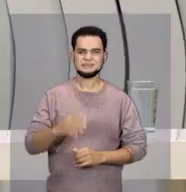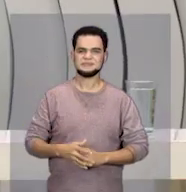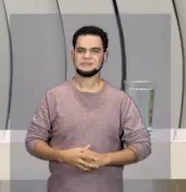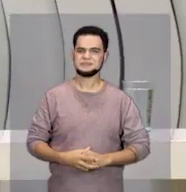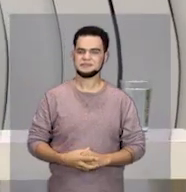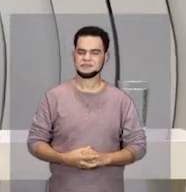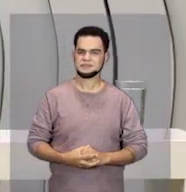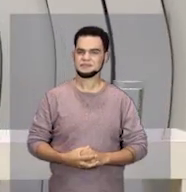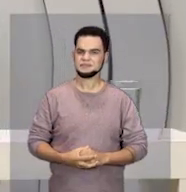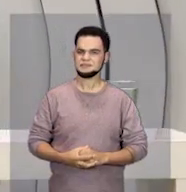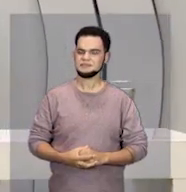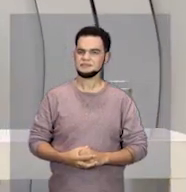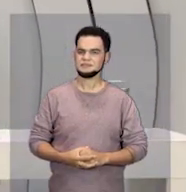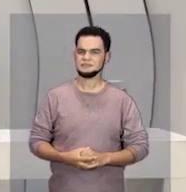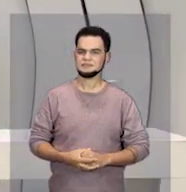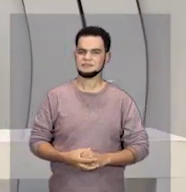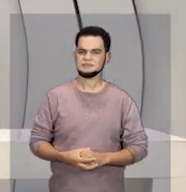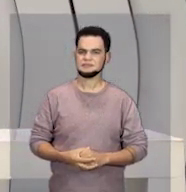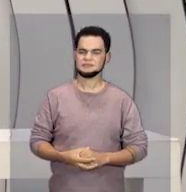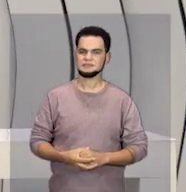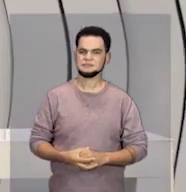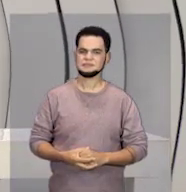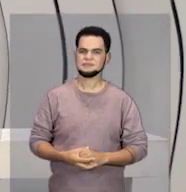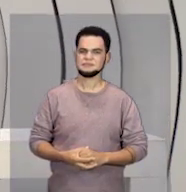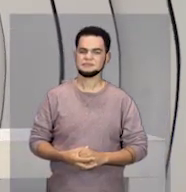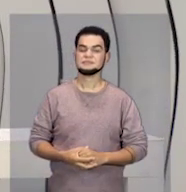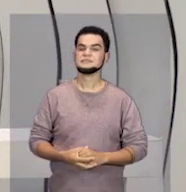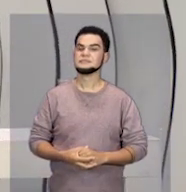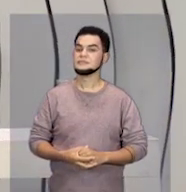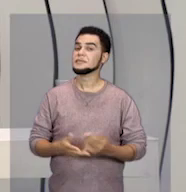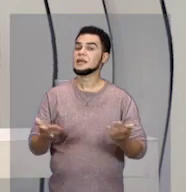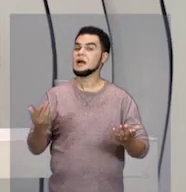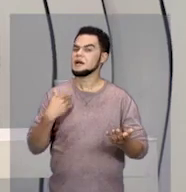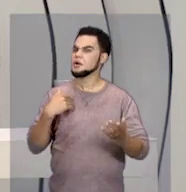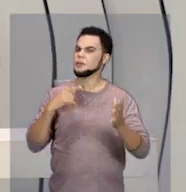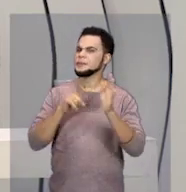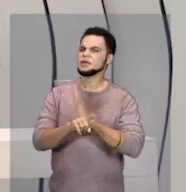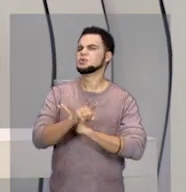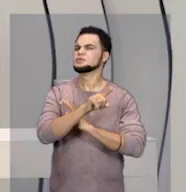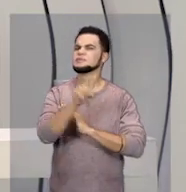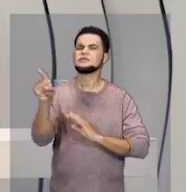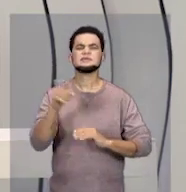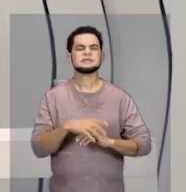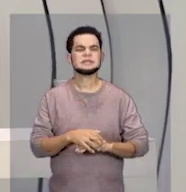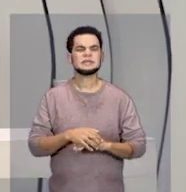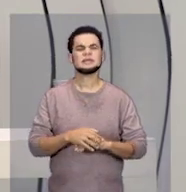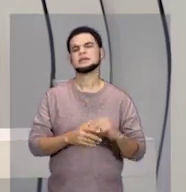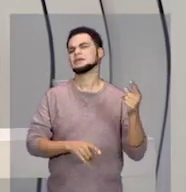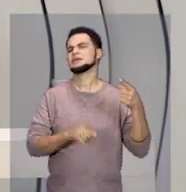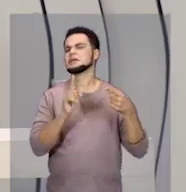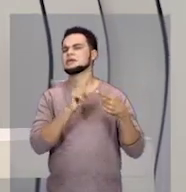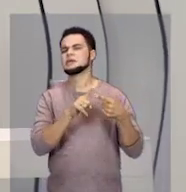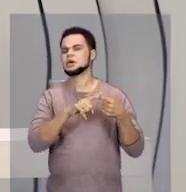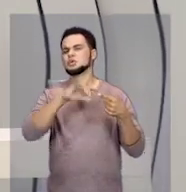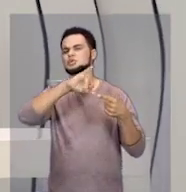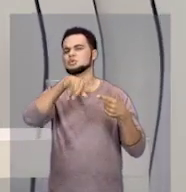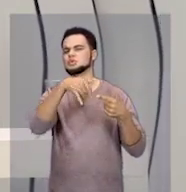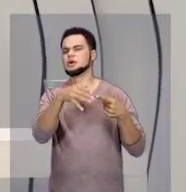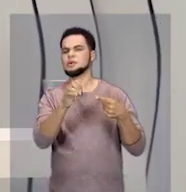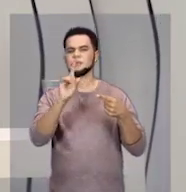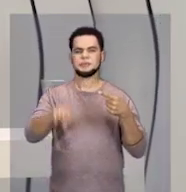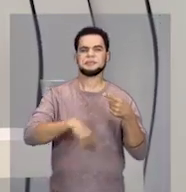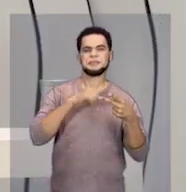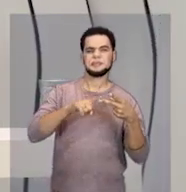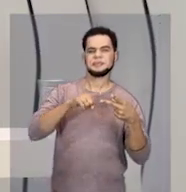Agora, eu pergunto para vocês, entre o João e a Maria, qual é que vocês acham que vai